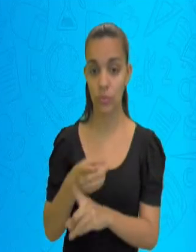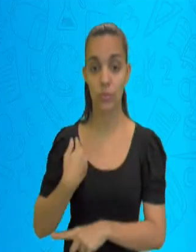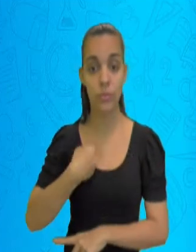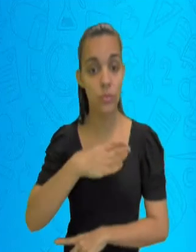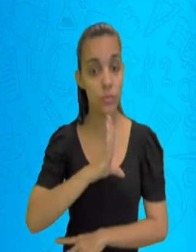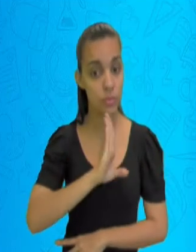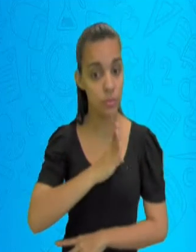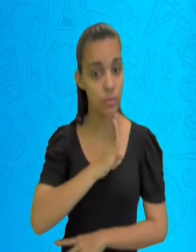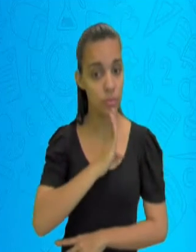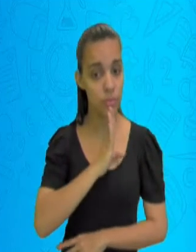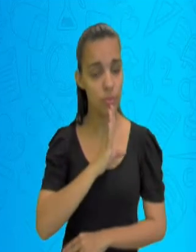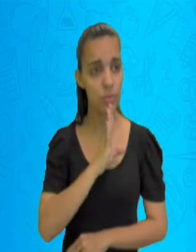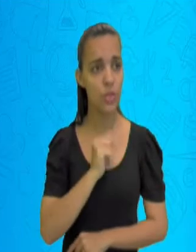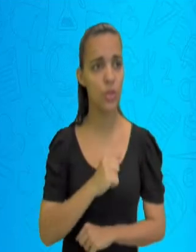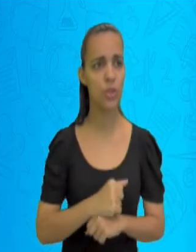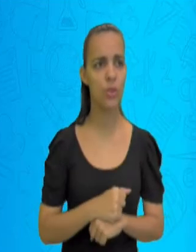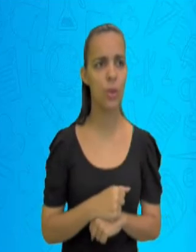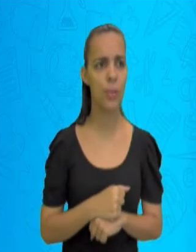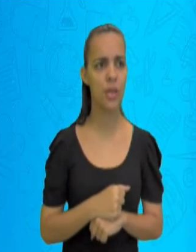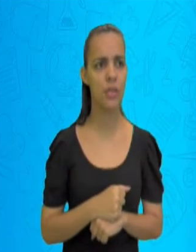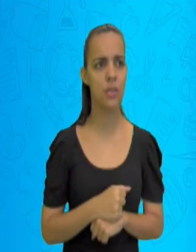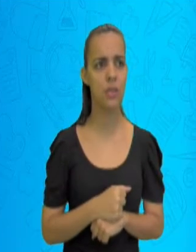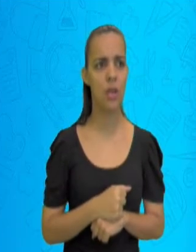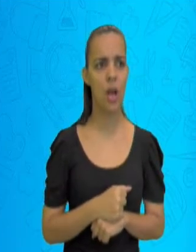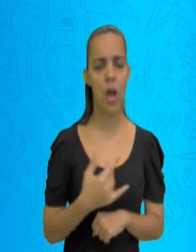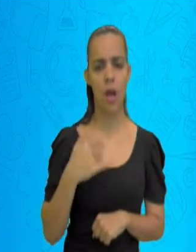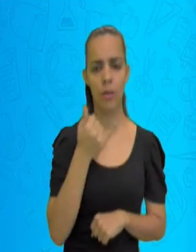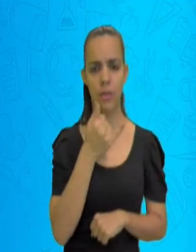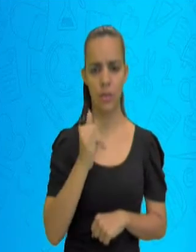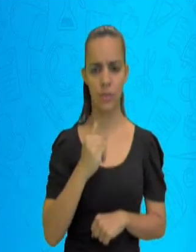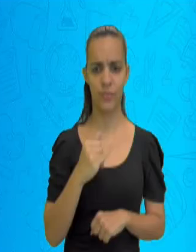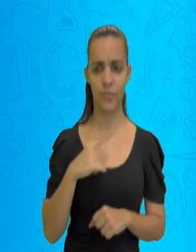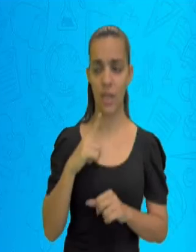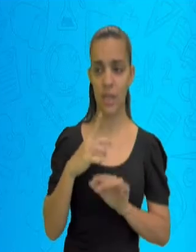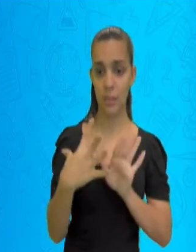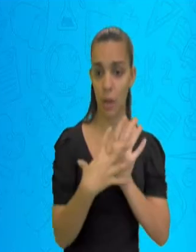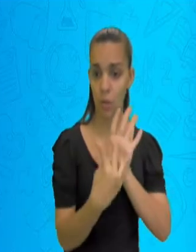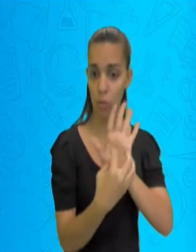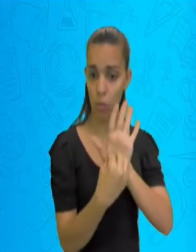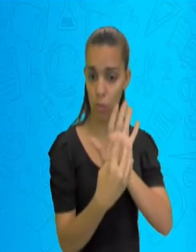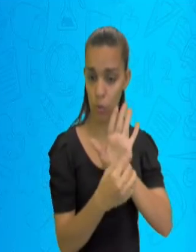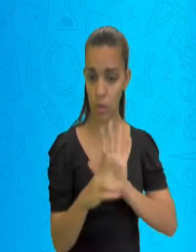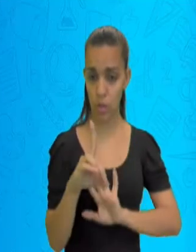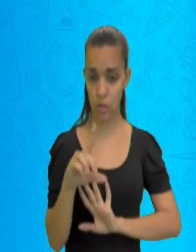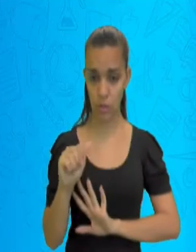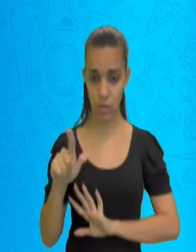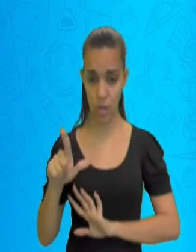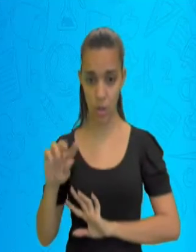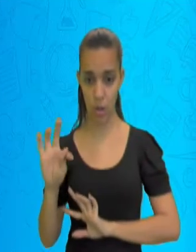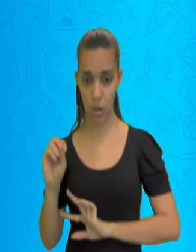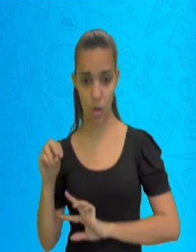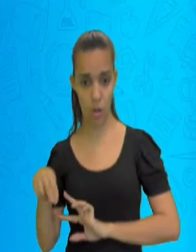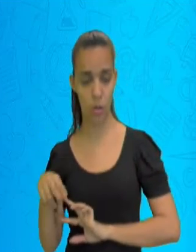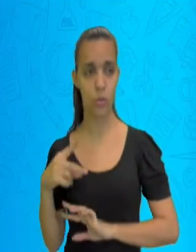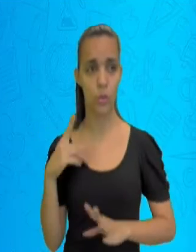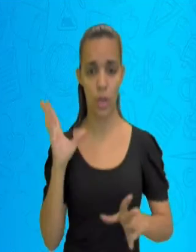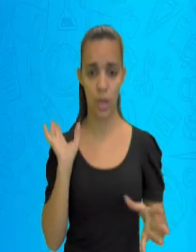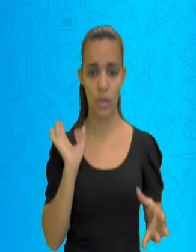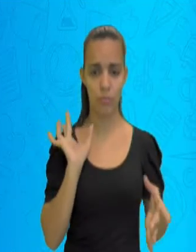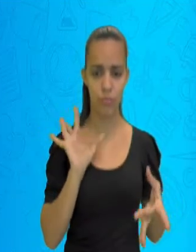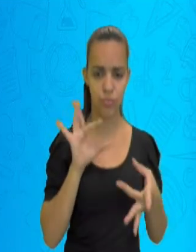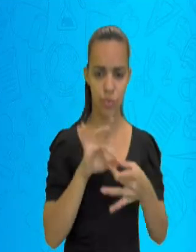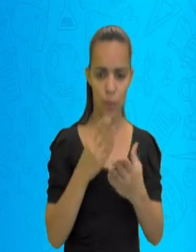da eletricidade, o modelo de Dalton ele foi alterado. No século